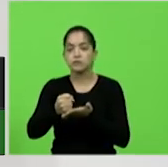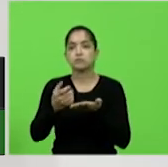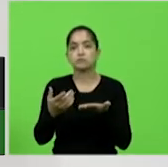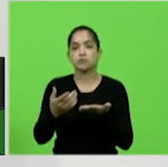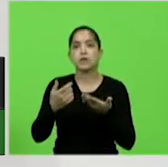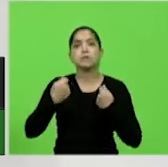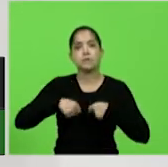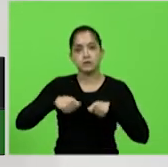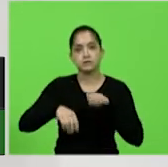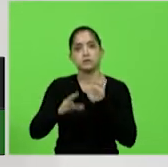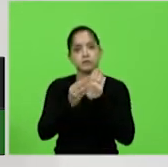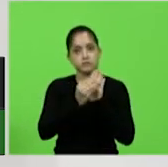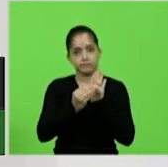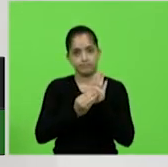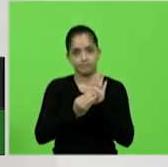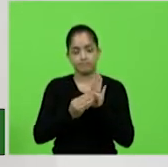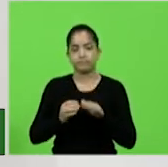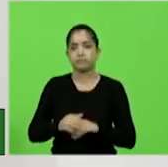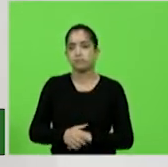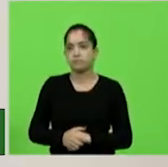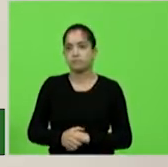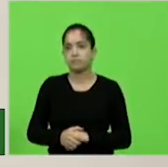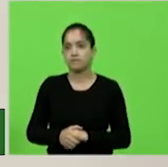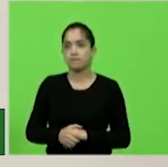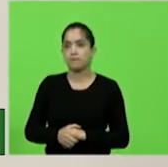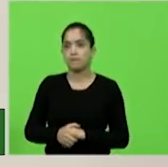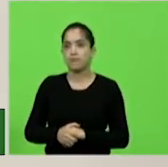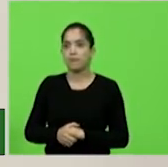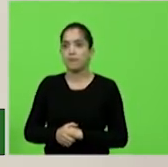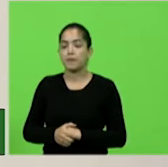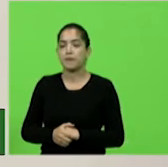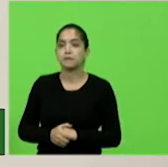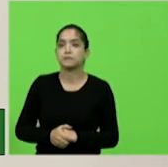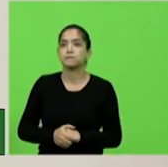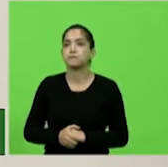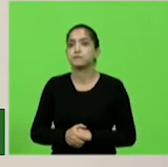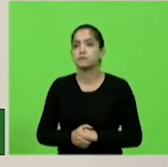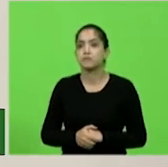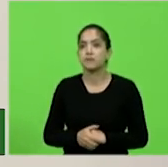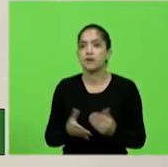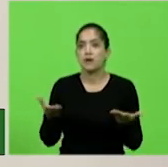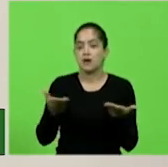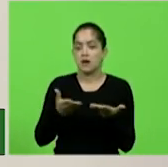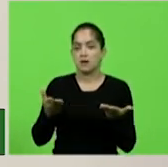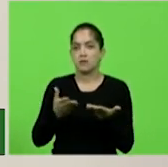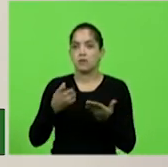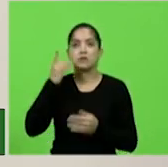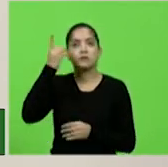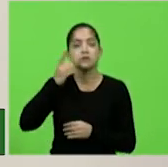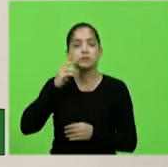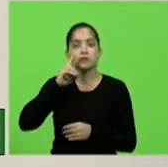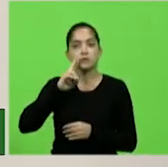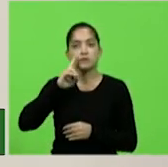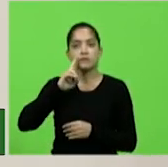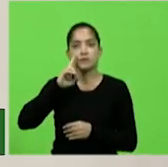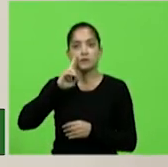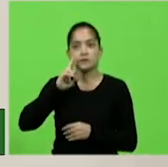constar. Obrigado, senhor presidente. Obrigado, deputado Alba. Próximo, deputado Ivan Nates, por 10